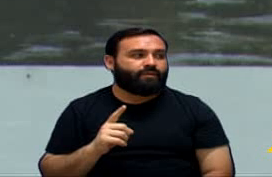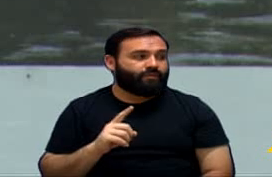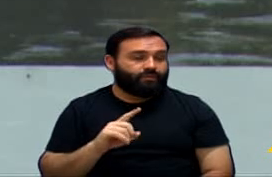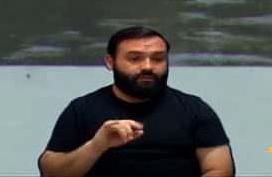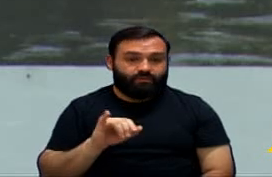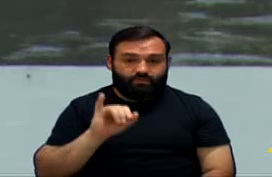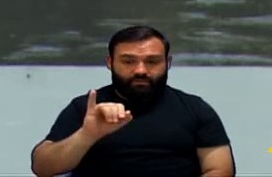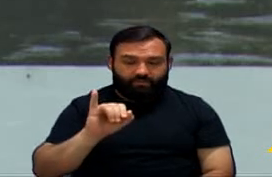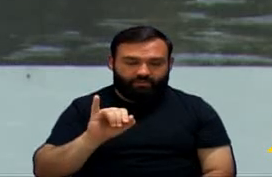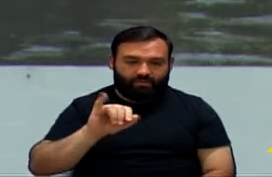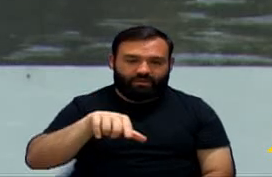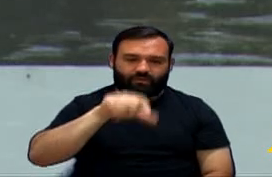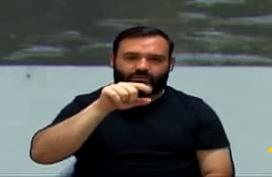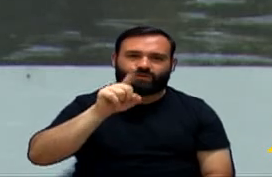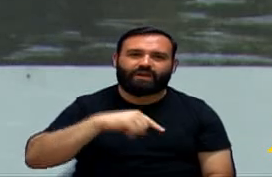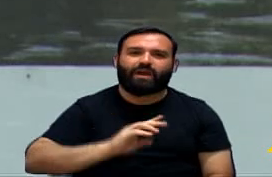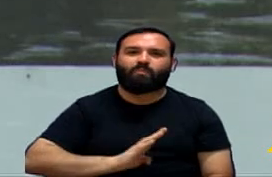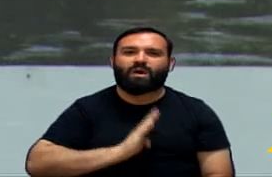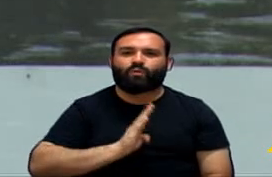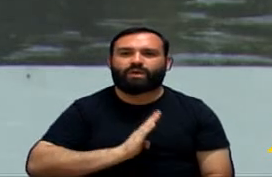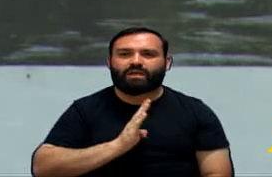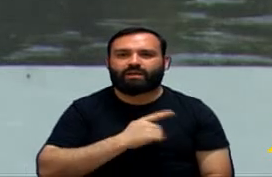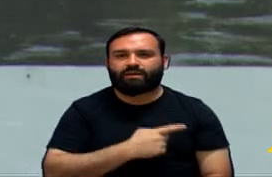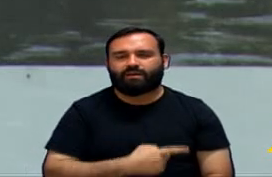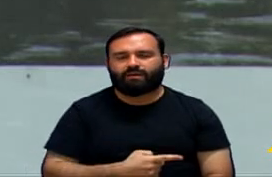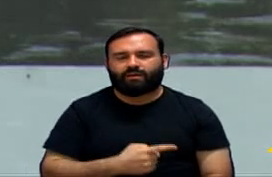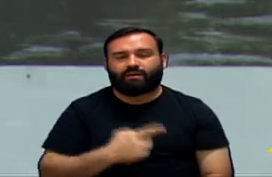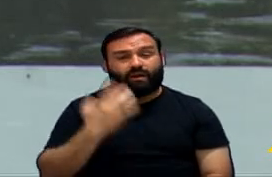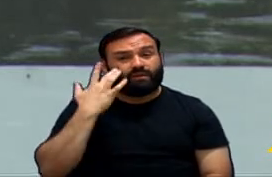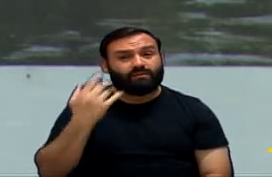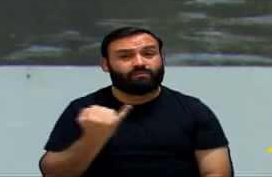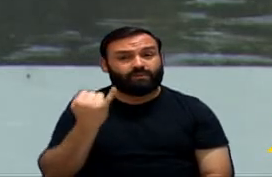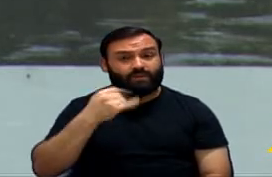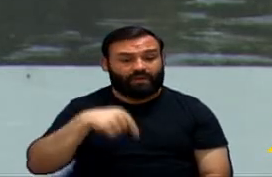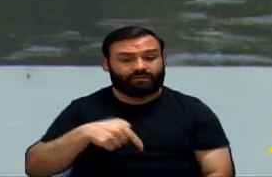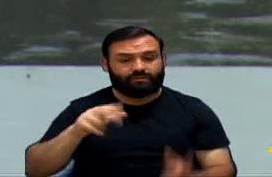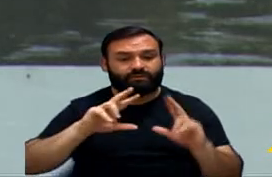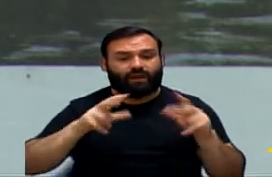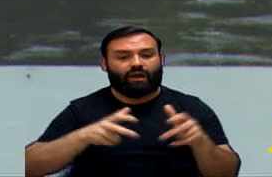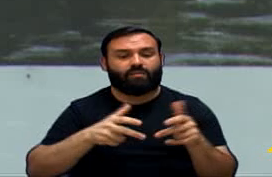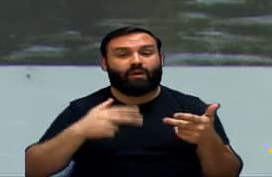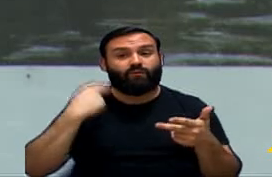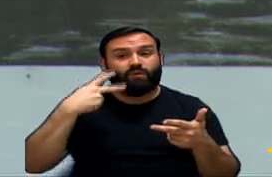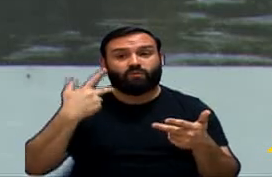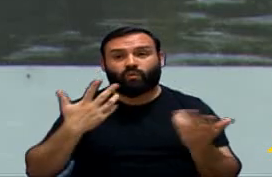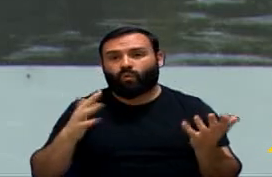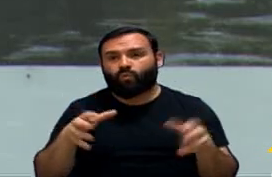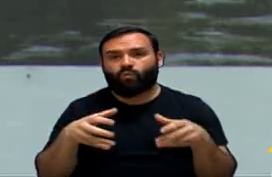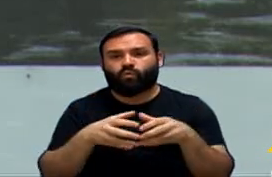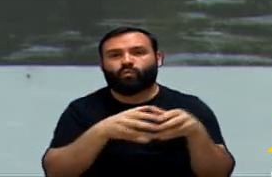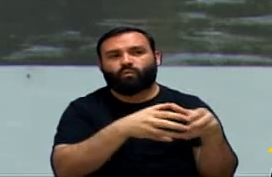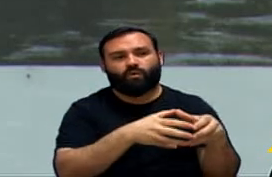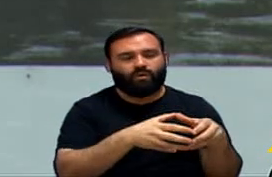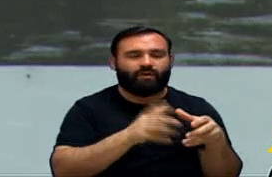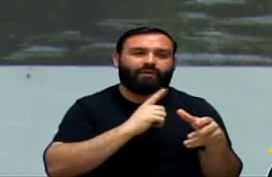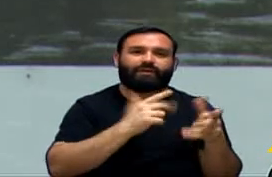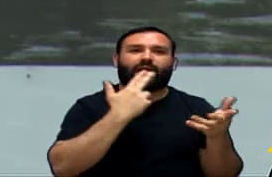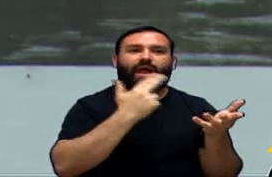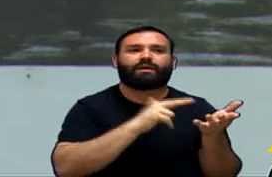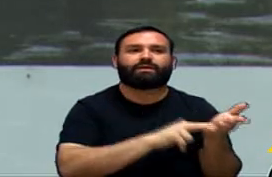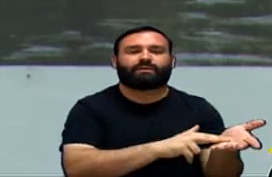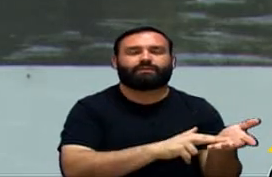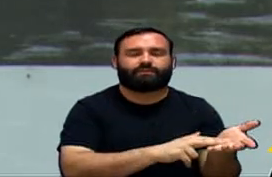iFood eu não sei se tá em Barueri que tem empresa seria importante essa casa de leis não sei se um vereador ou a comissão mandar um